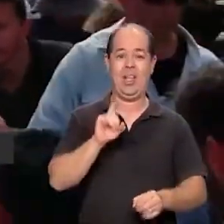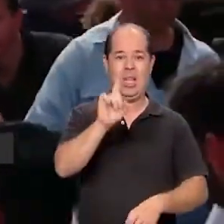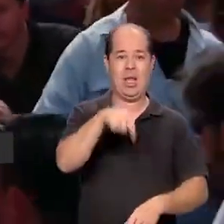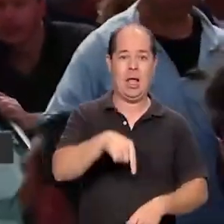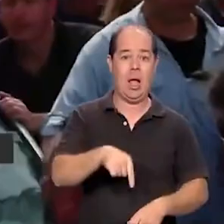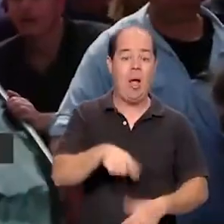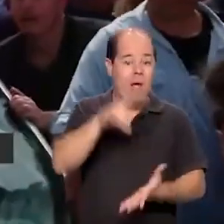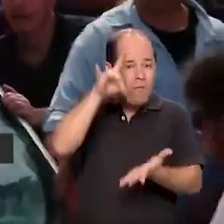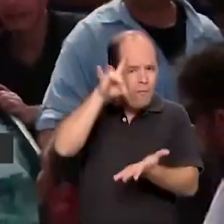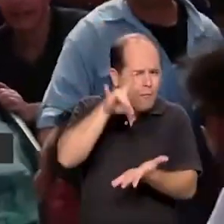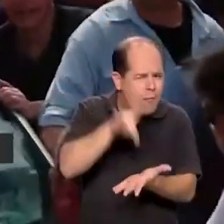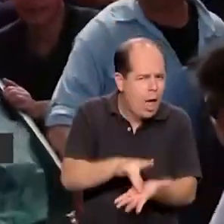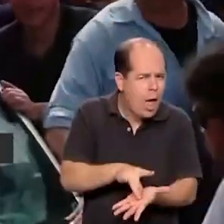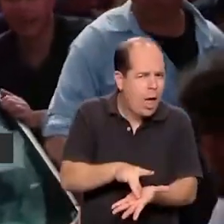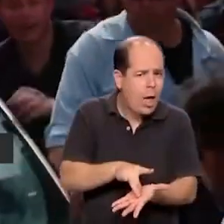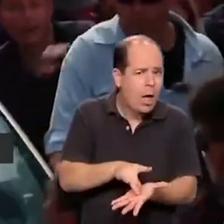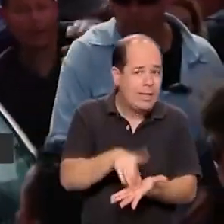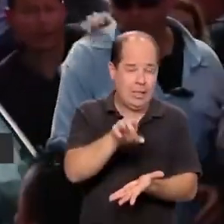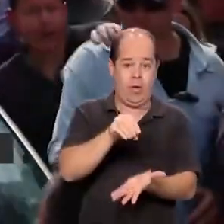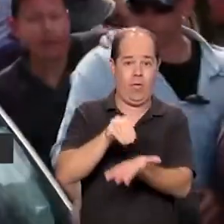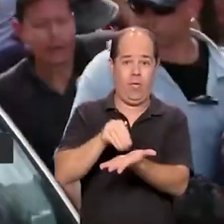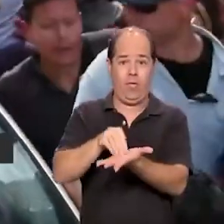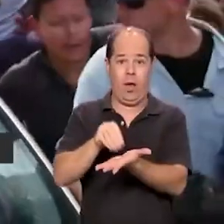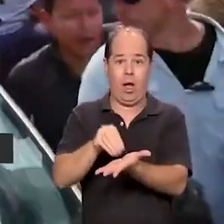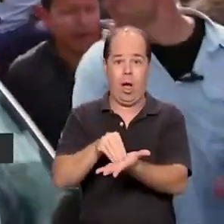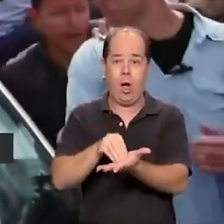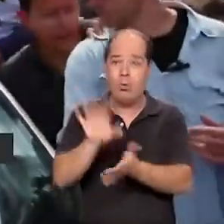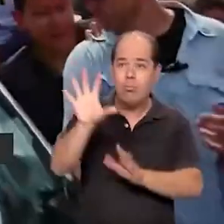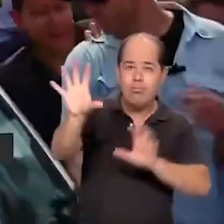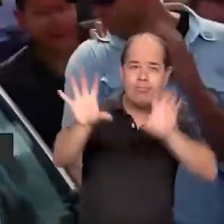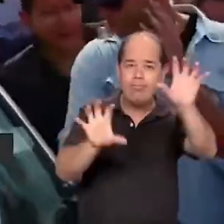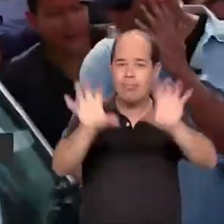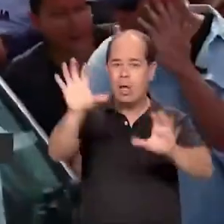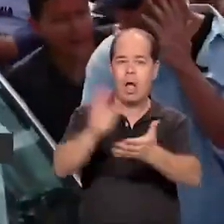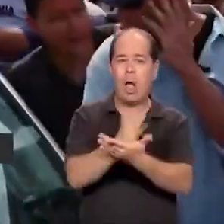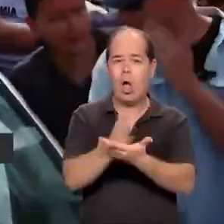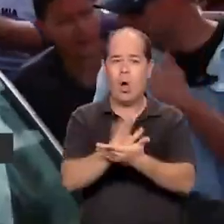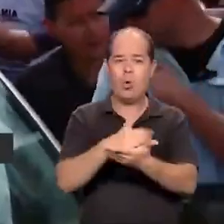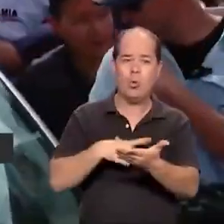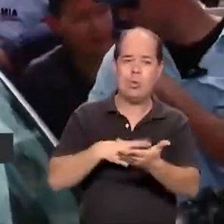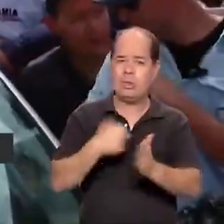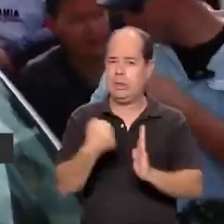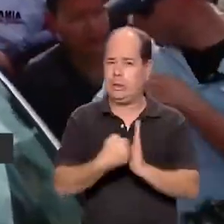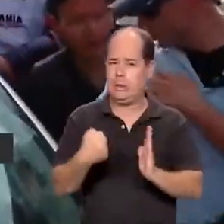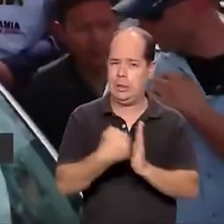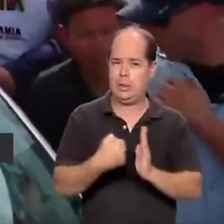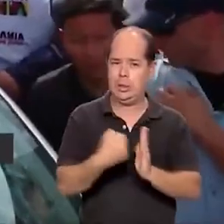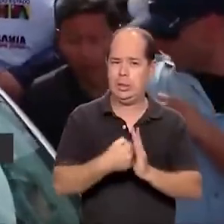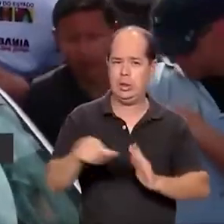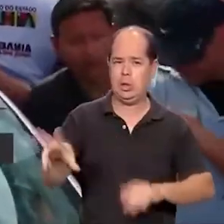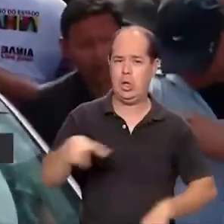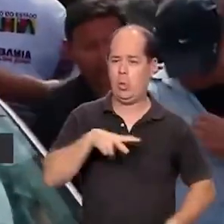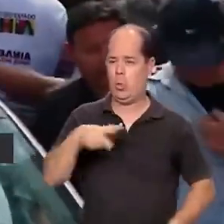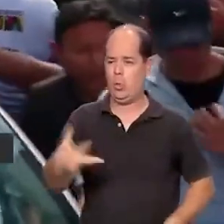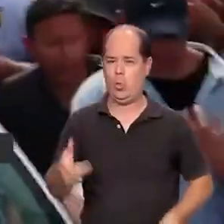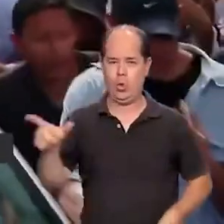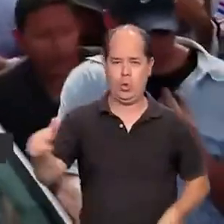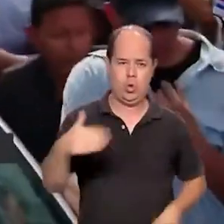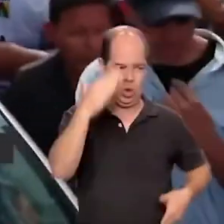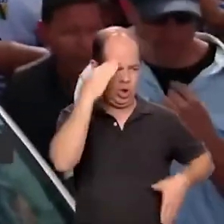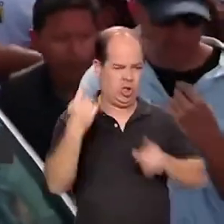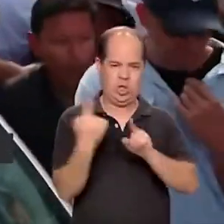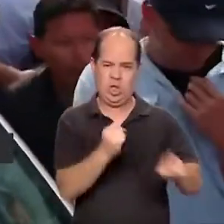não aconteceu dessa forma em algumas regiões do país. Houve resistência das tropas portuguesas.